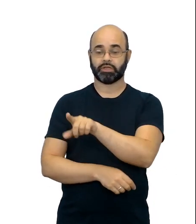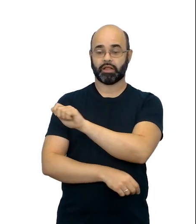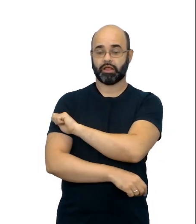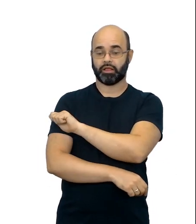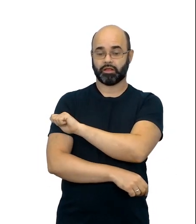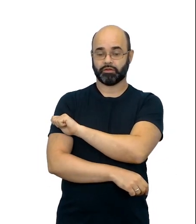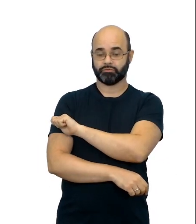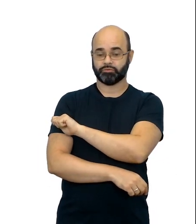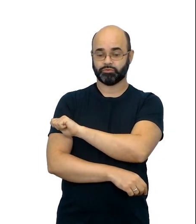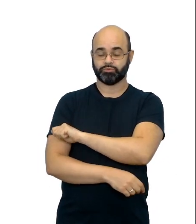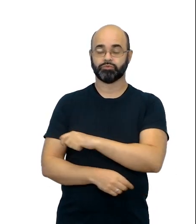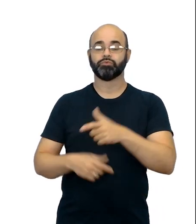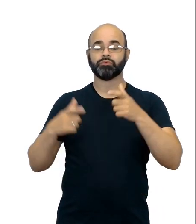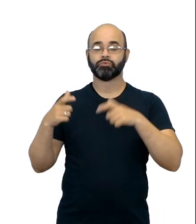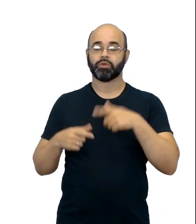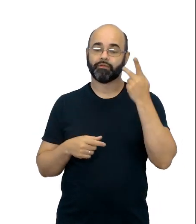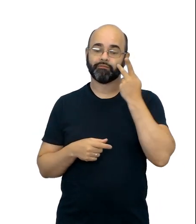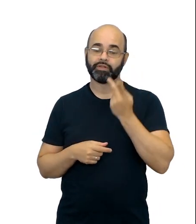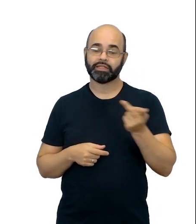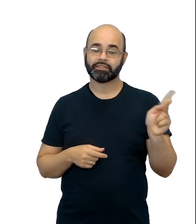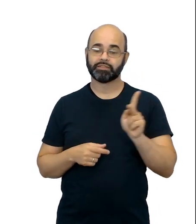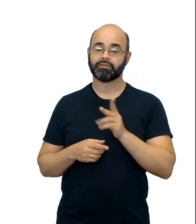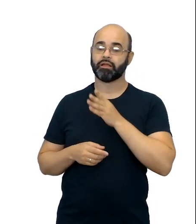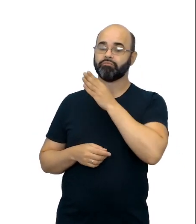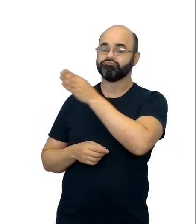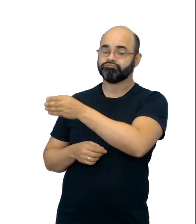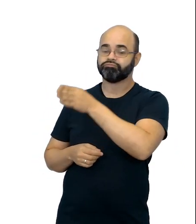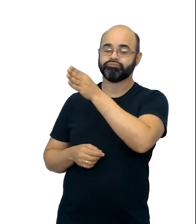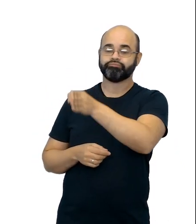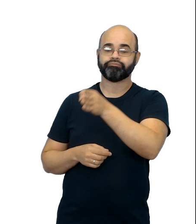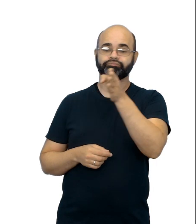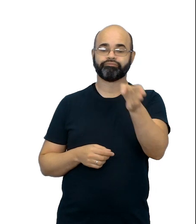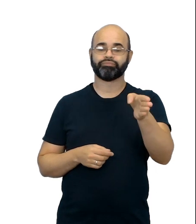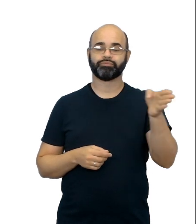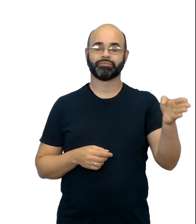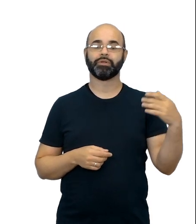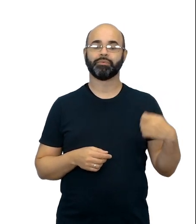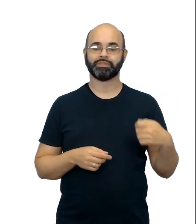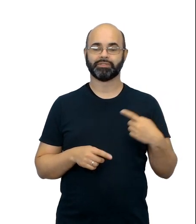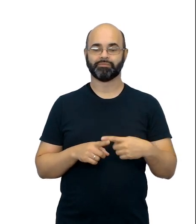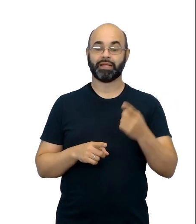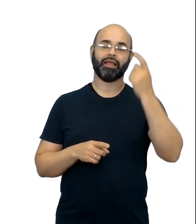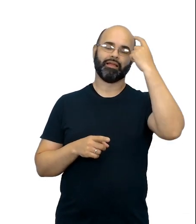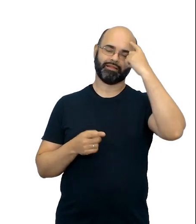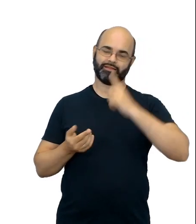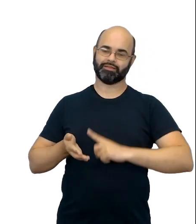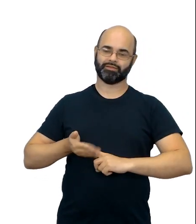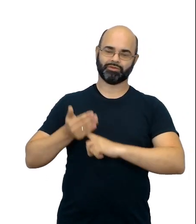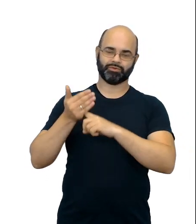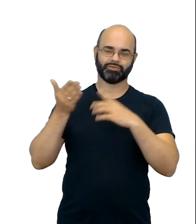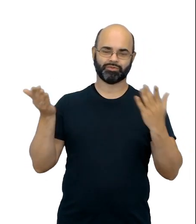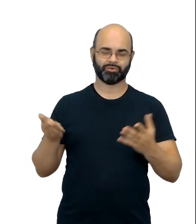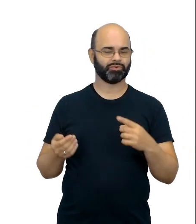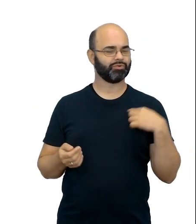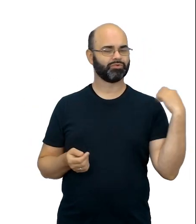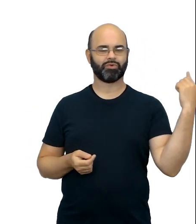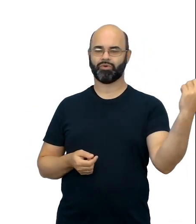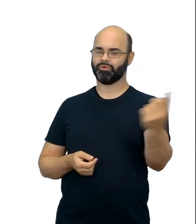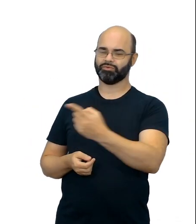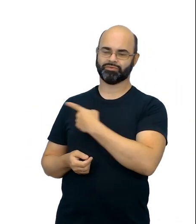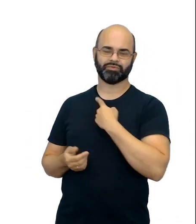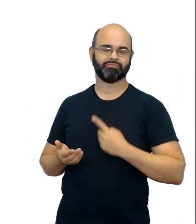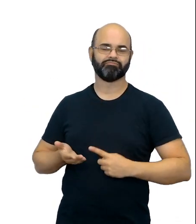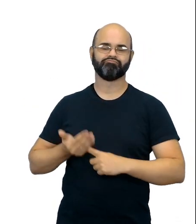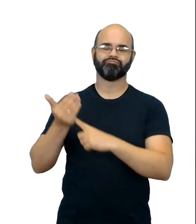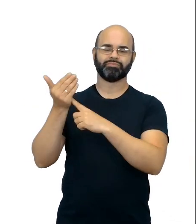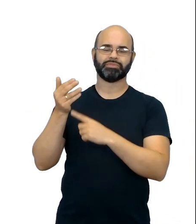também visitar esses locais para poder compreender que a tecnologia está, né, rodeando a todos nós o tempo